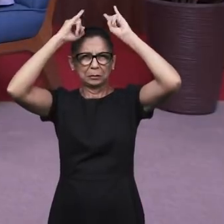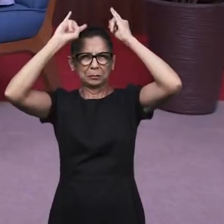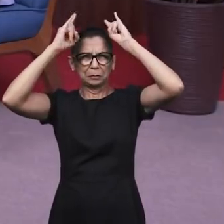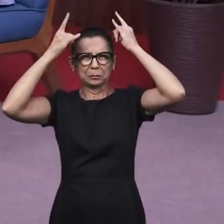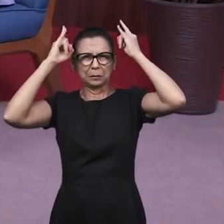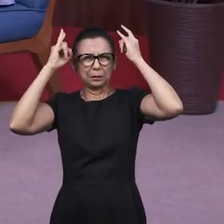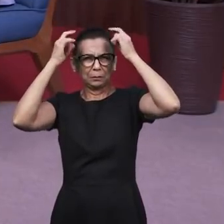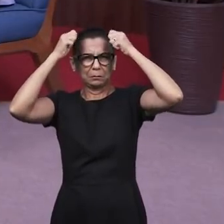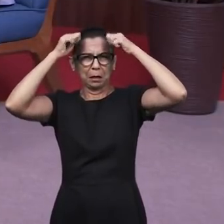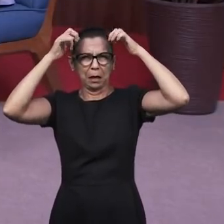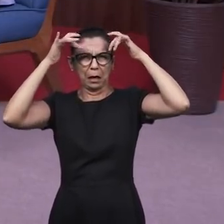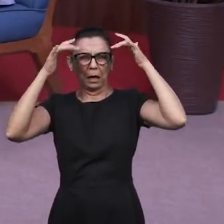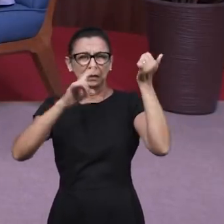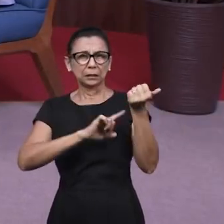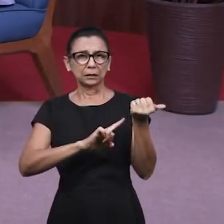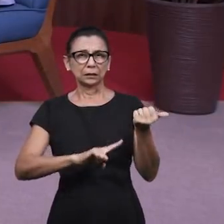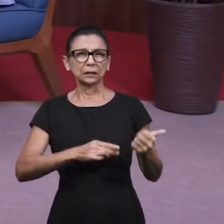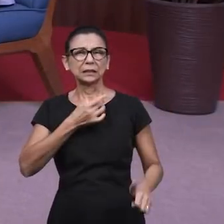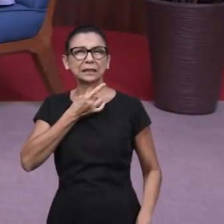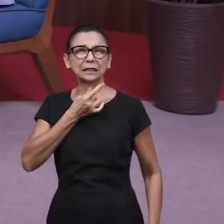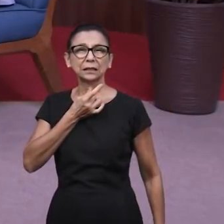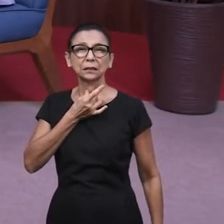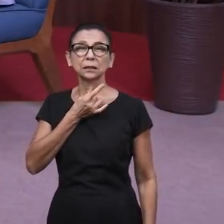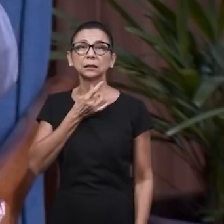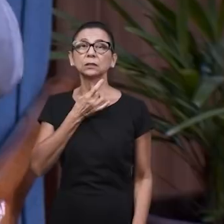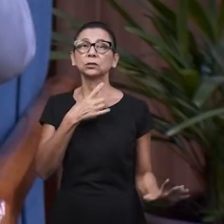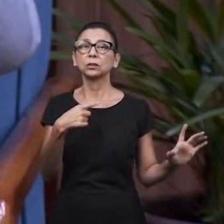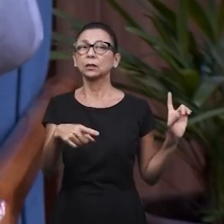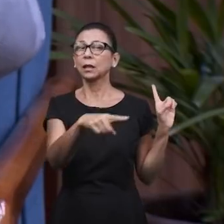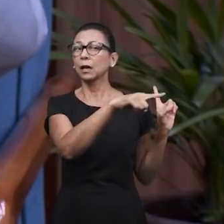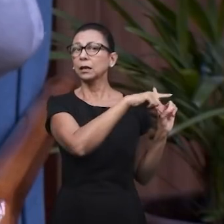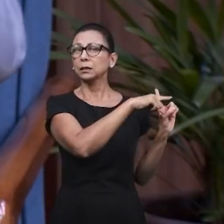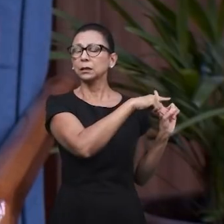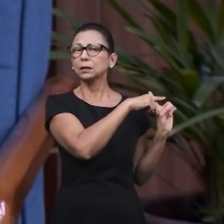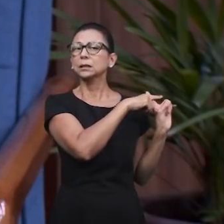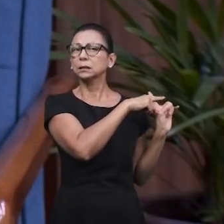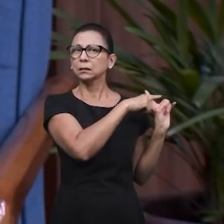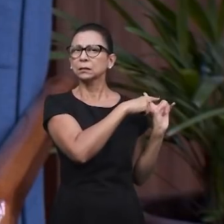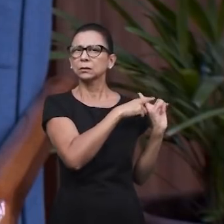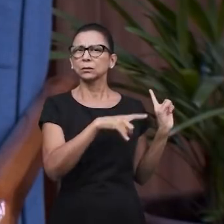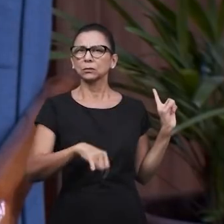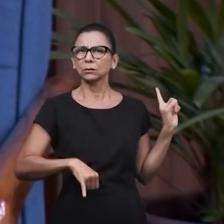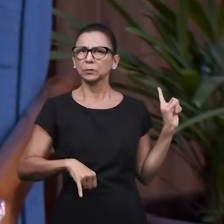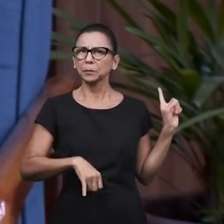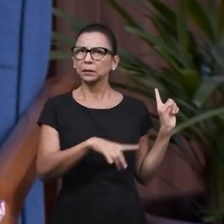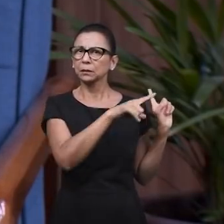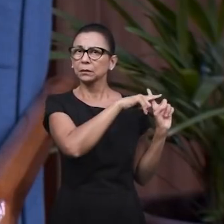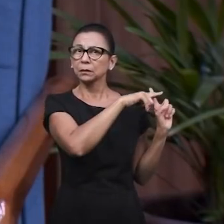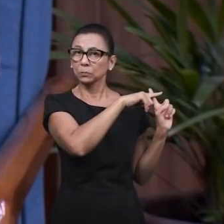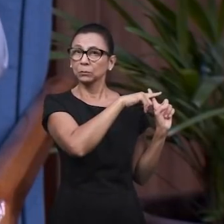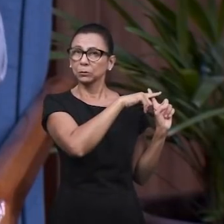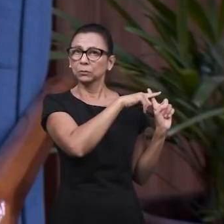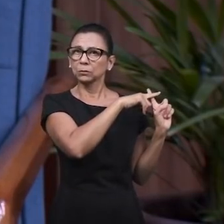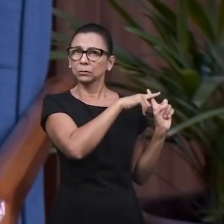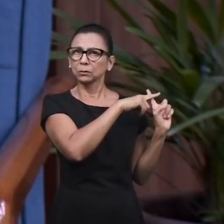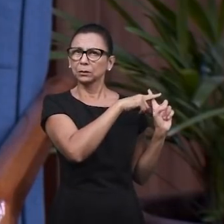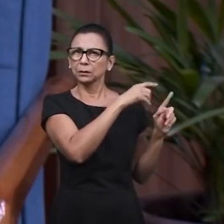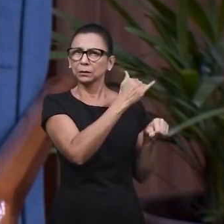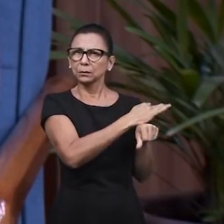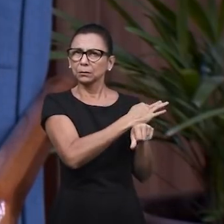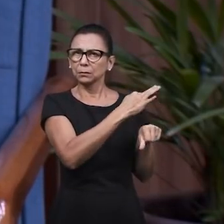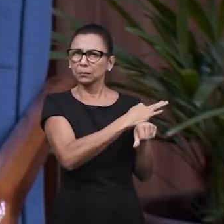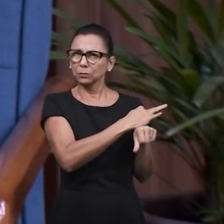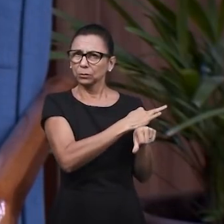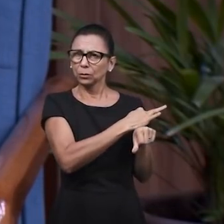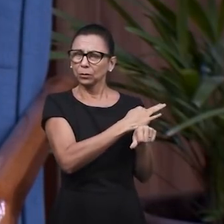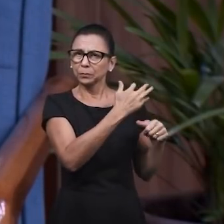falou, tenho sede, né? Ele ali estava, ou seja, do ponto de vista do sofrimento de Jesus na cruz e do que ele suportou